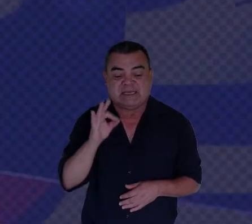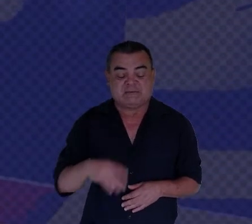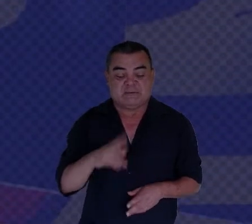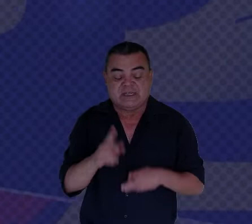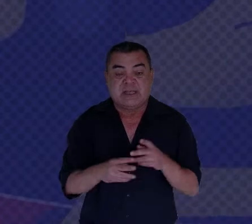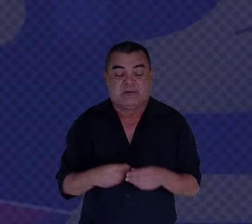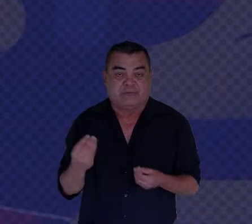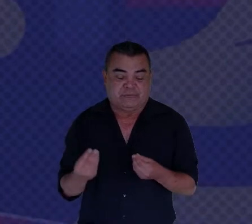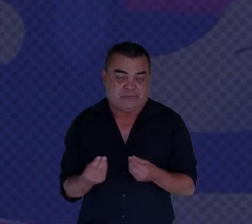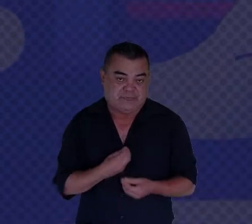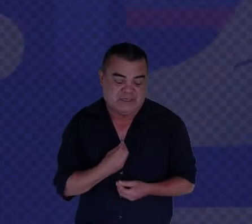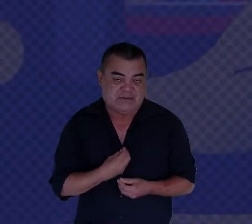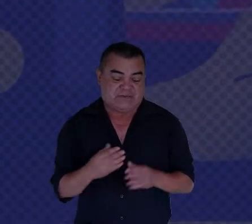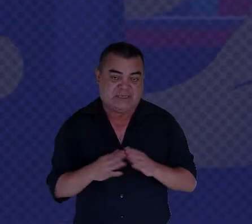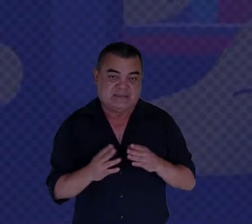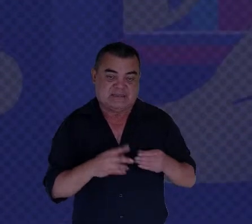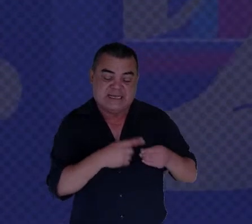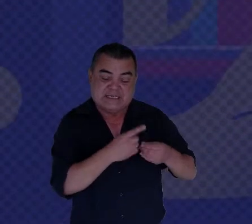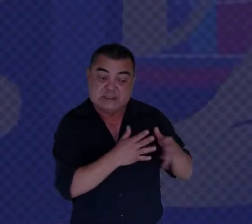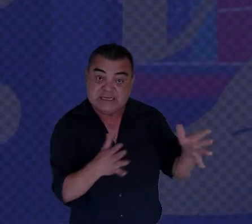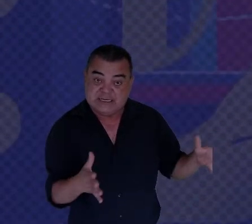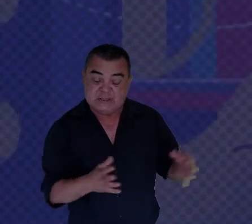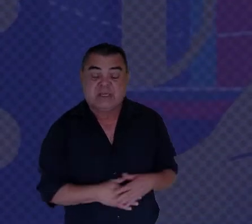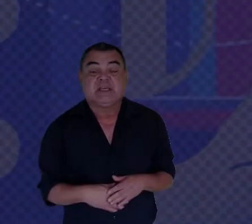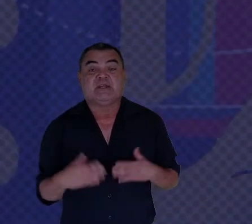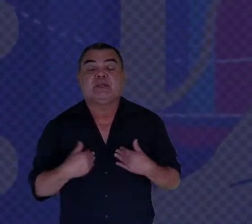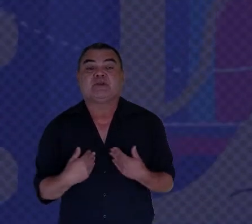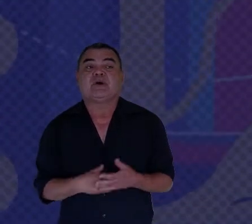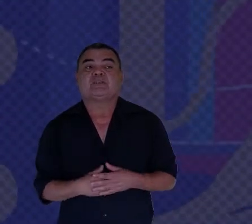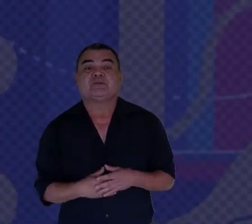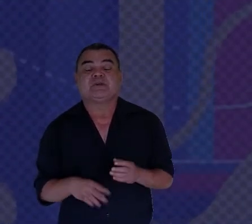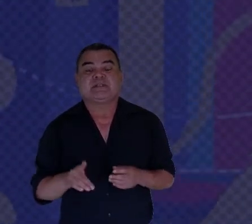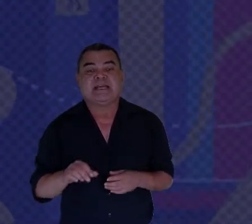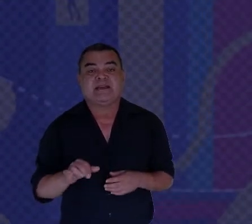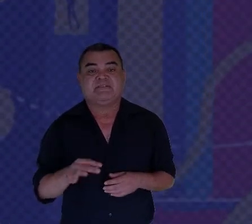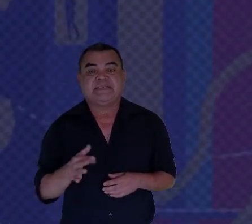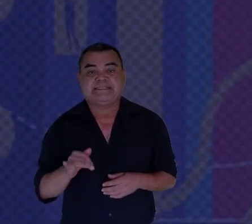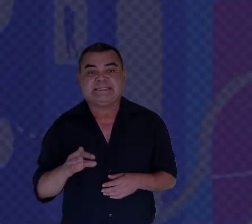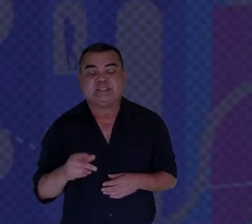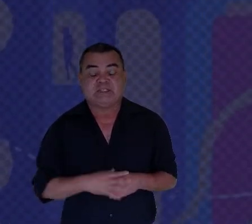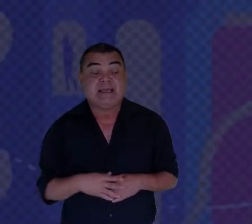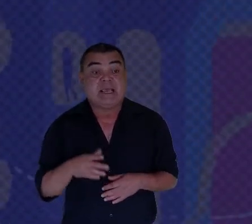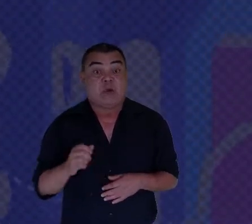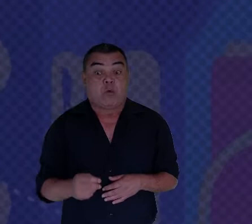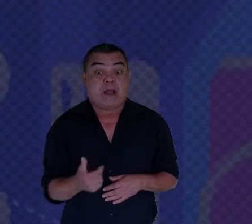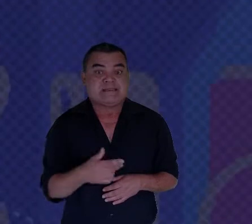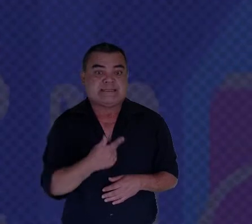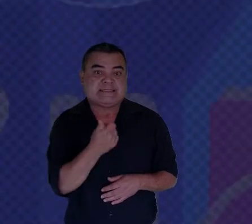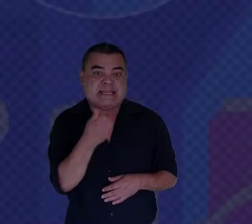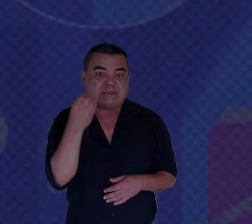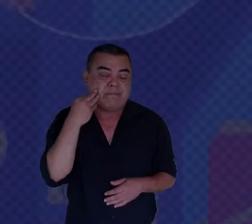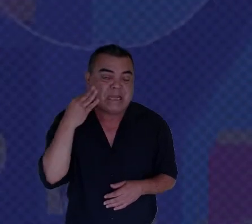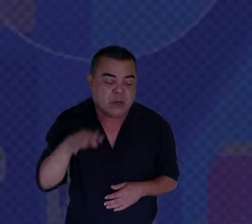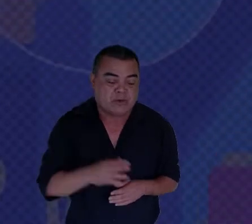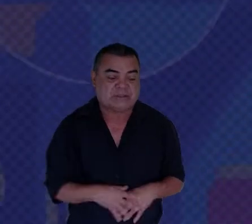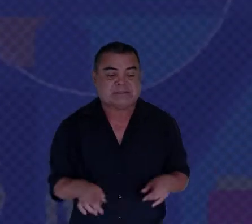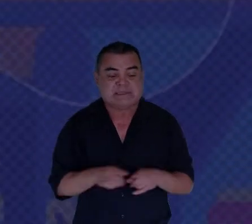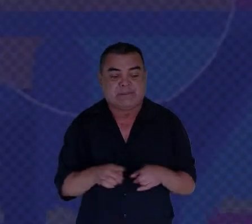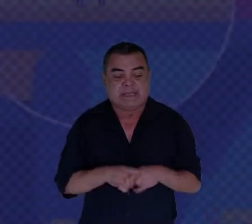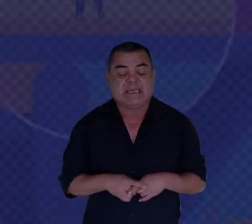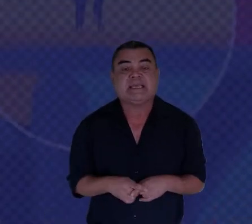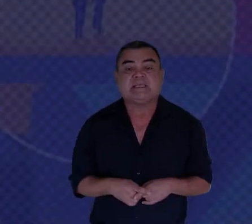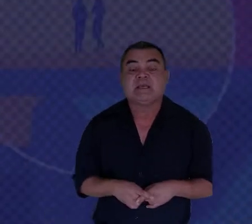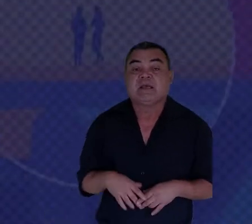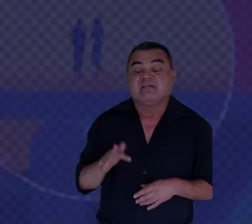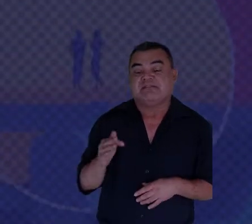em áreas urbanas e o nosso déficit Habitacional é de Quase 6 milhões e além disso também o